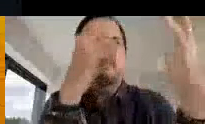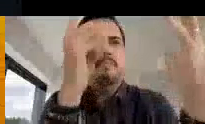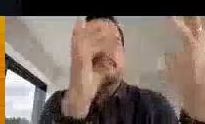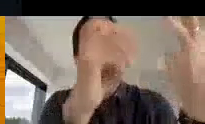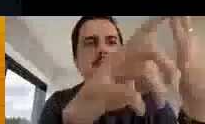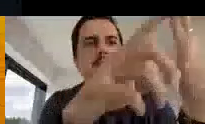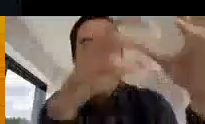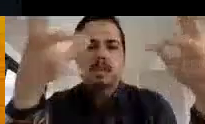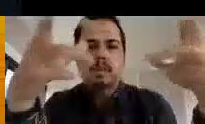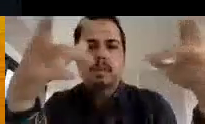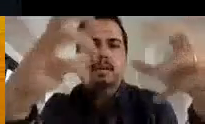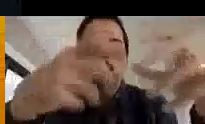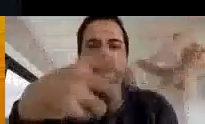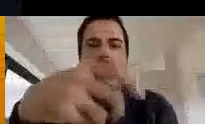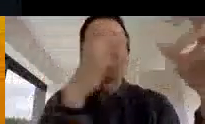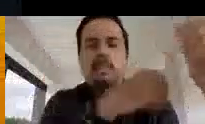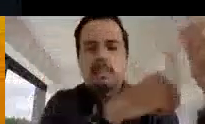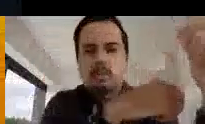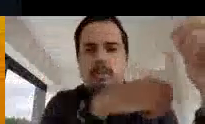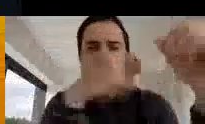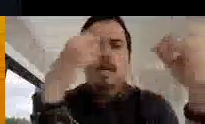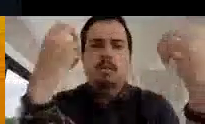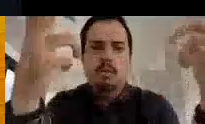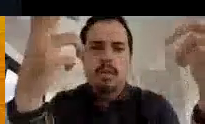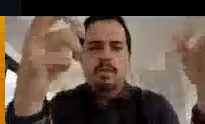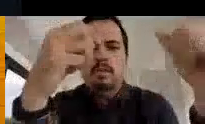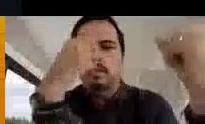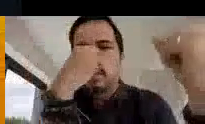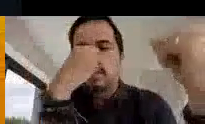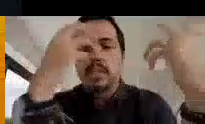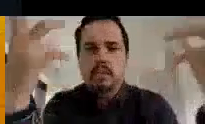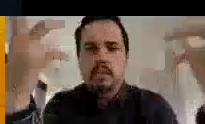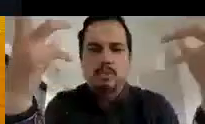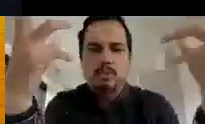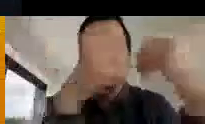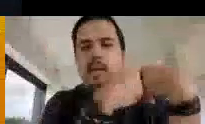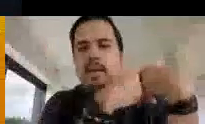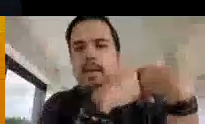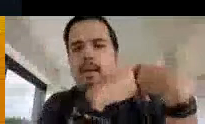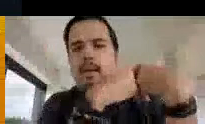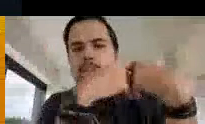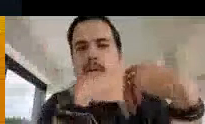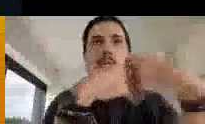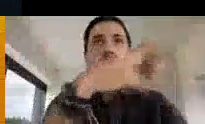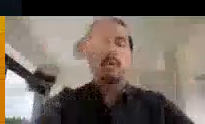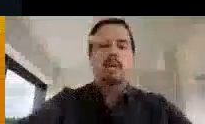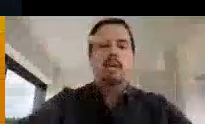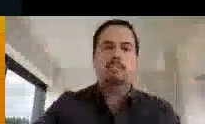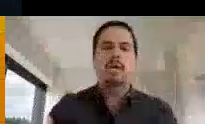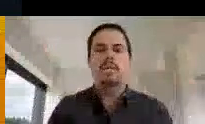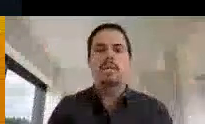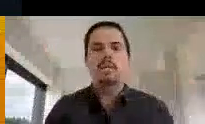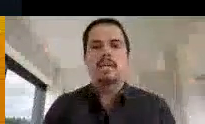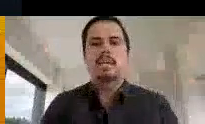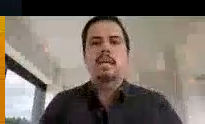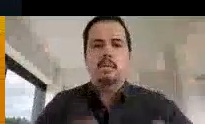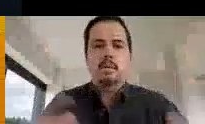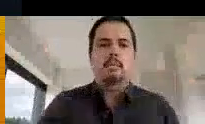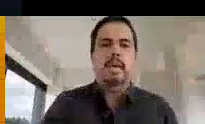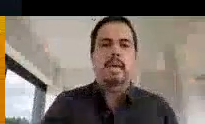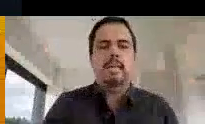trabalhar tato, você trabalhar degustação, você trabalhar cores, você trabalhar cheiros. Né, você trabalhar uma decoração